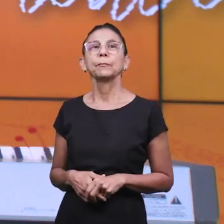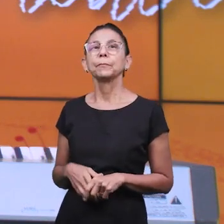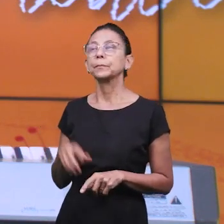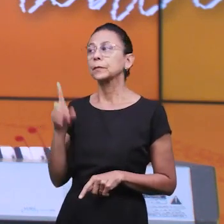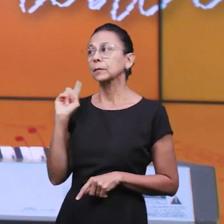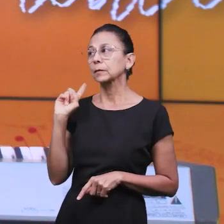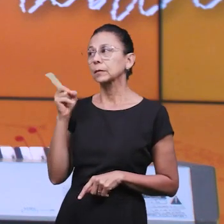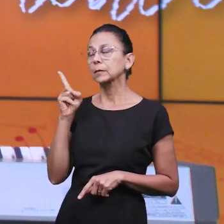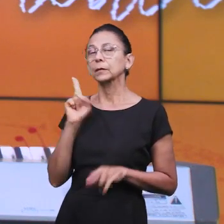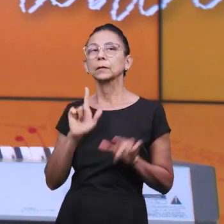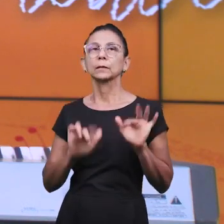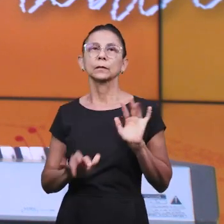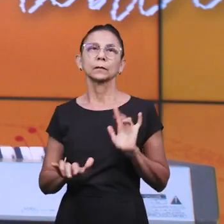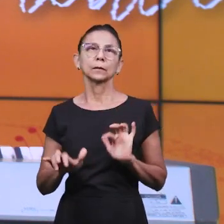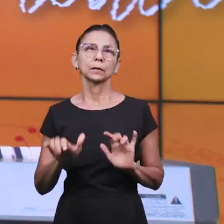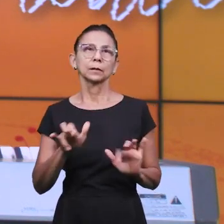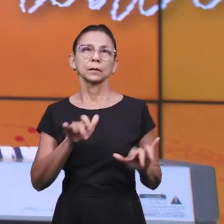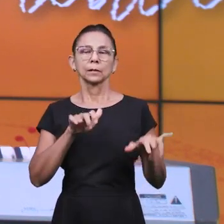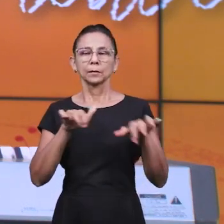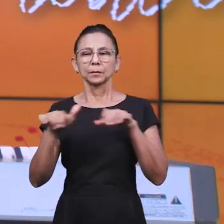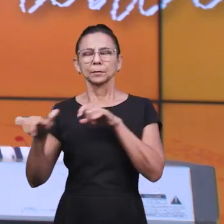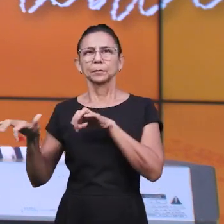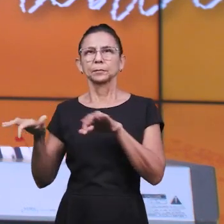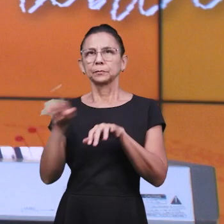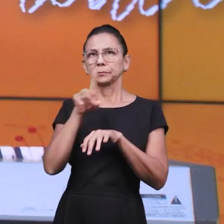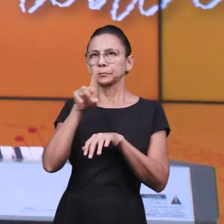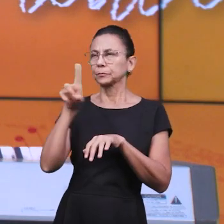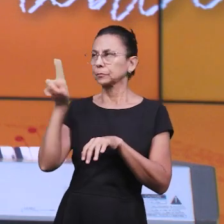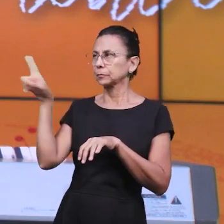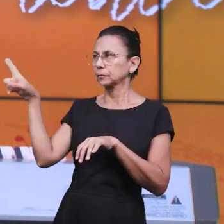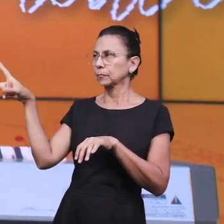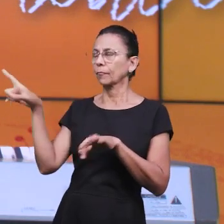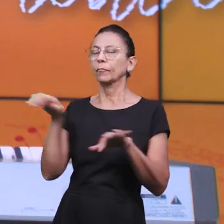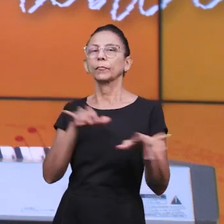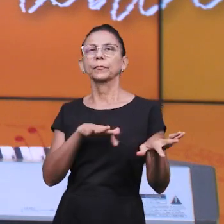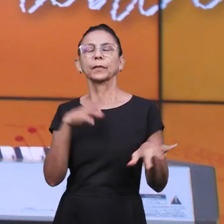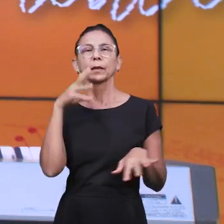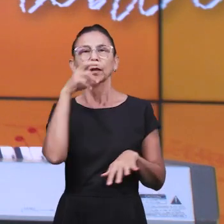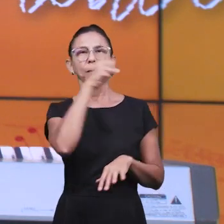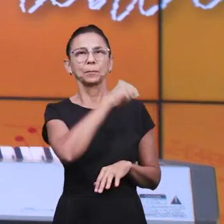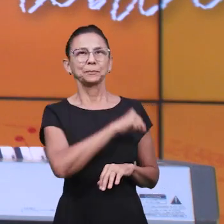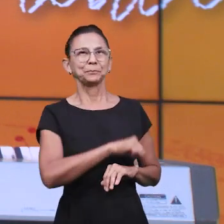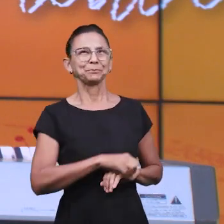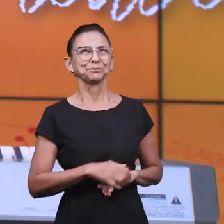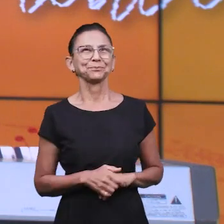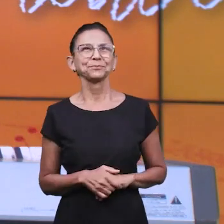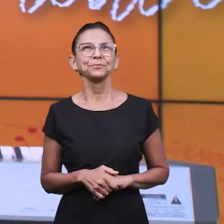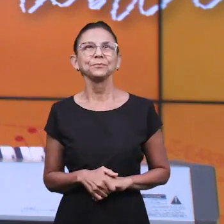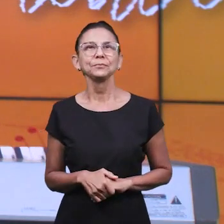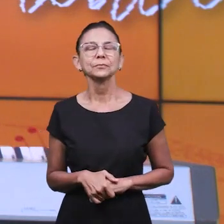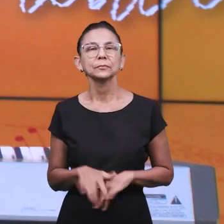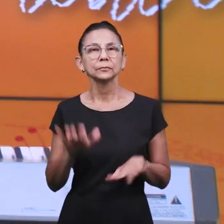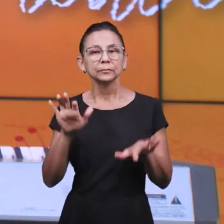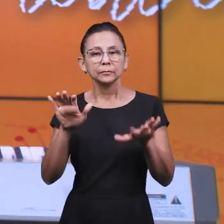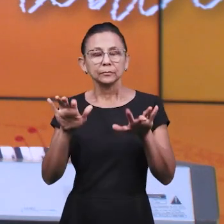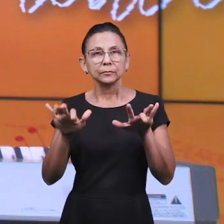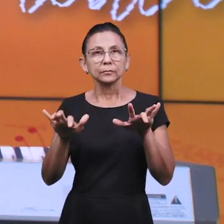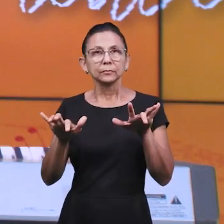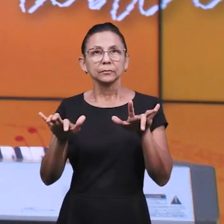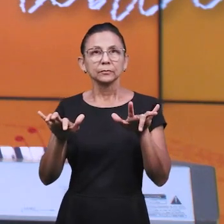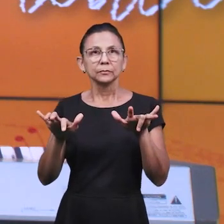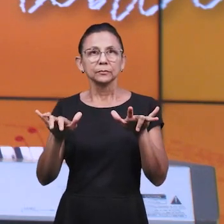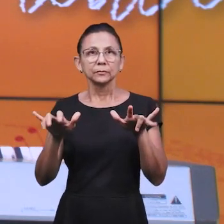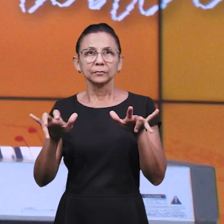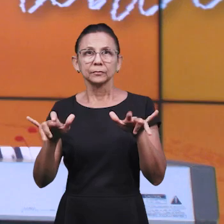um dedilhado, que vai dar condição de você tocar mais rapidinho, porque os dedos, aonde está